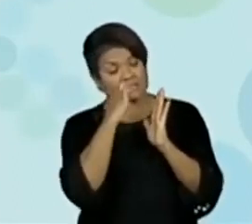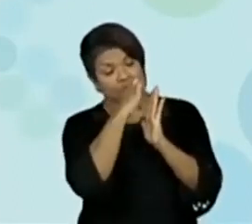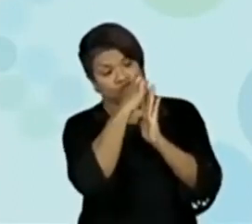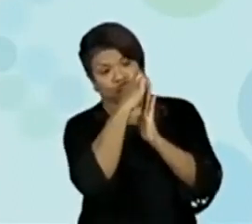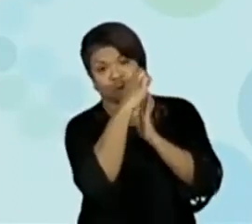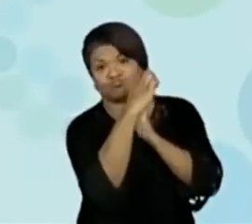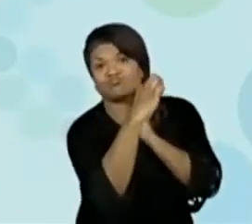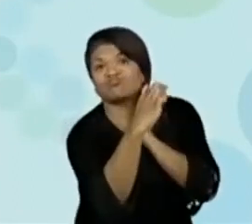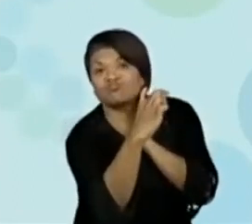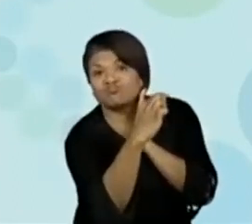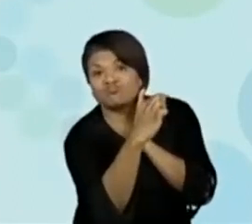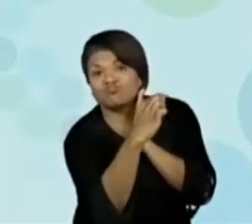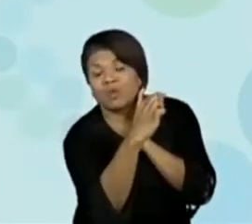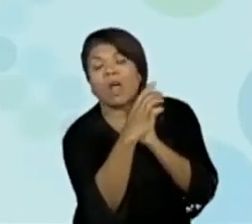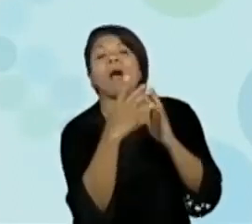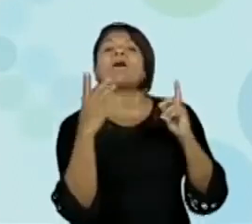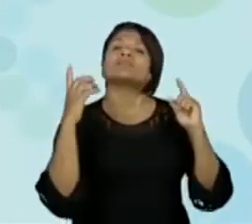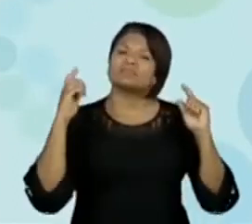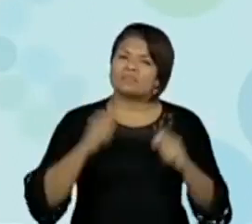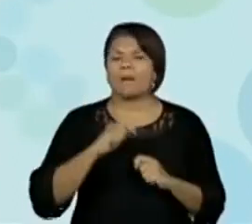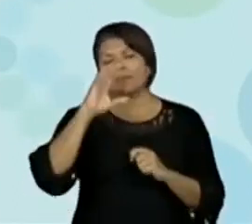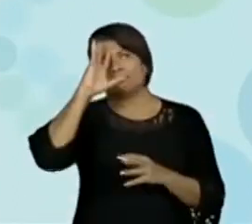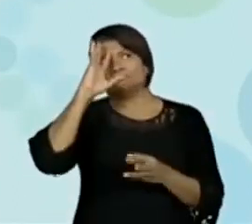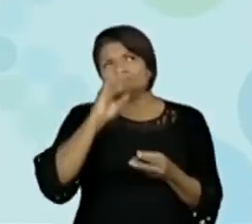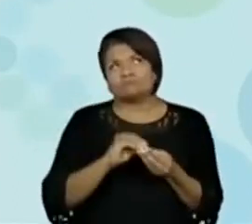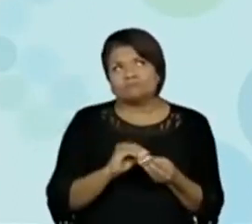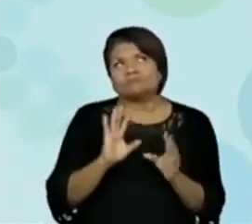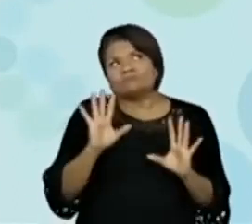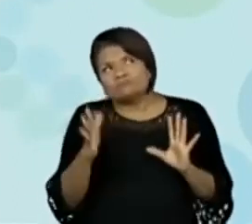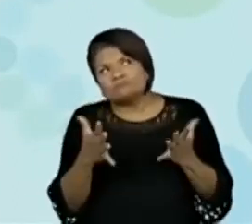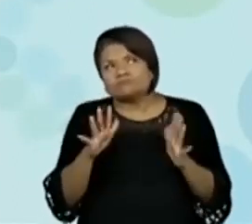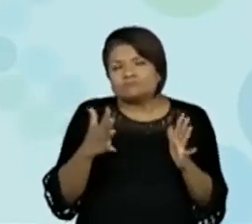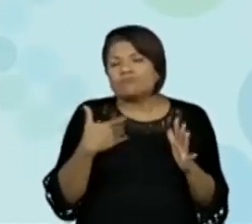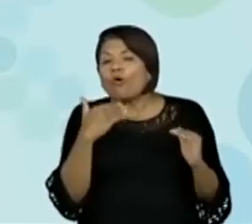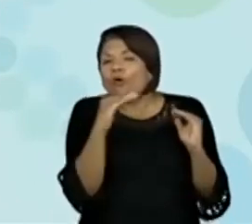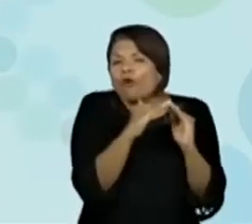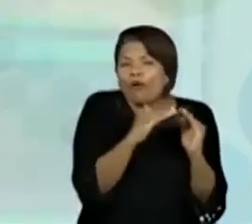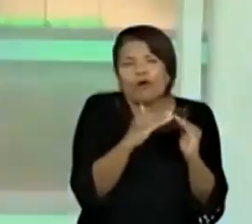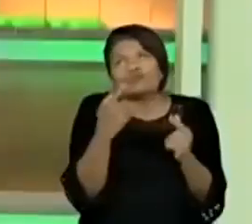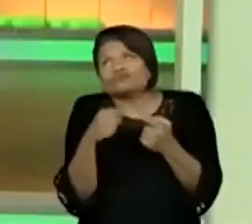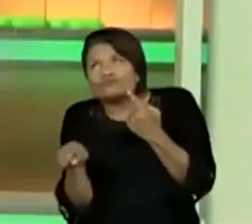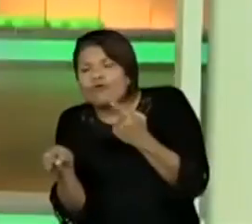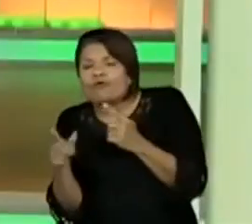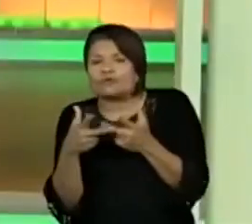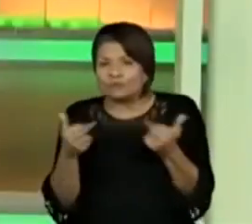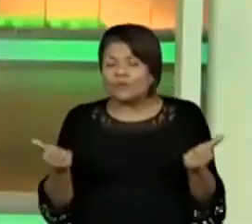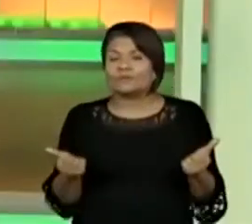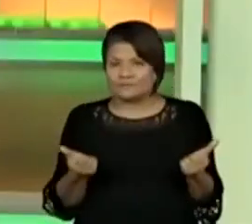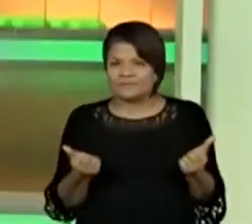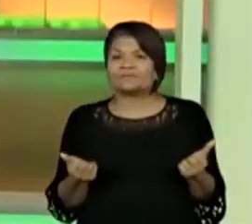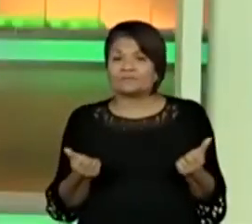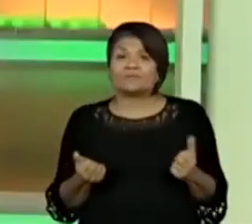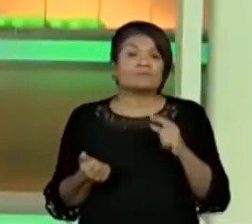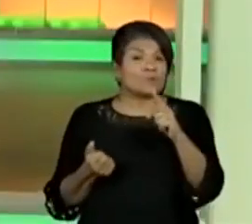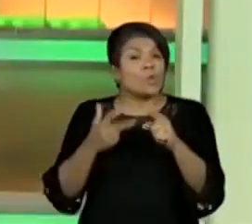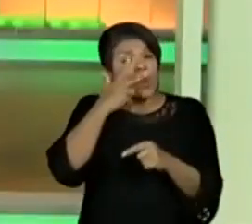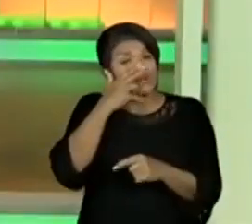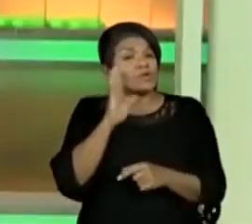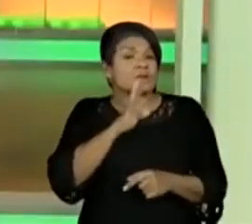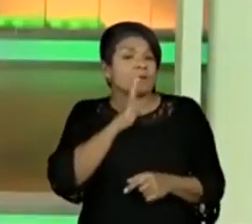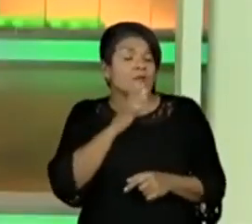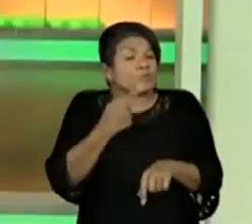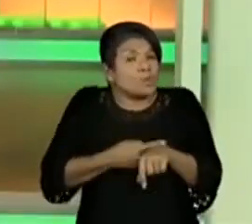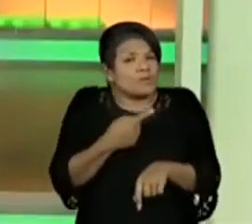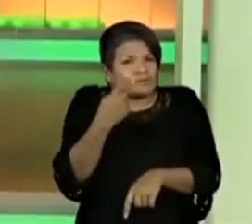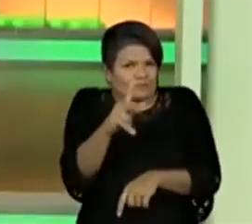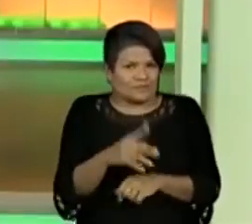eu posso ter um posicionamento daquilo que eu concordo ou discordo. E eu acho que isso que é legal desse momento de vocês.